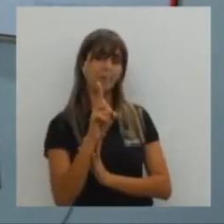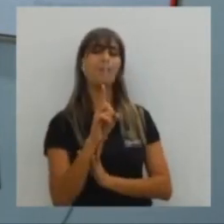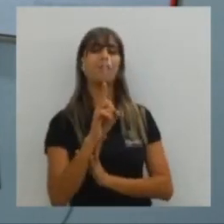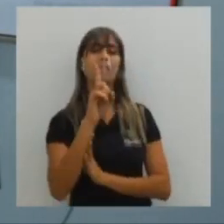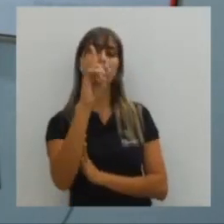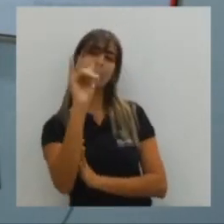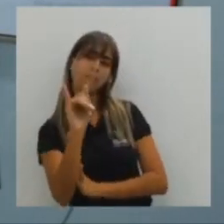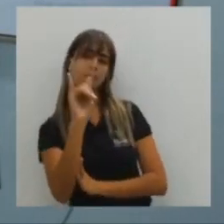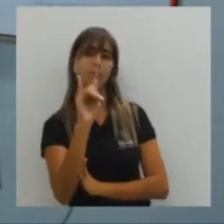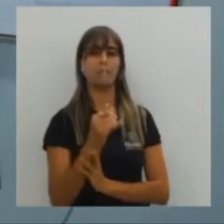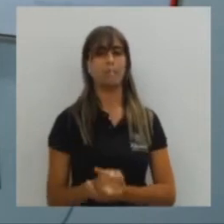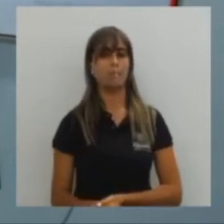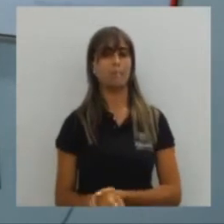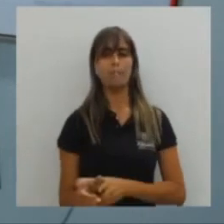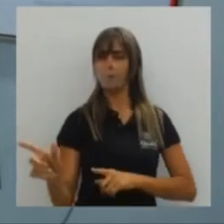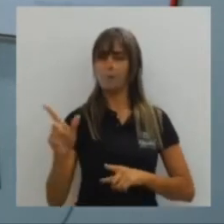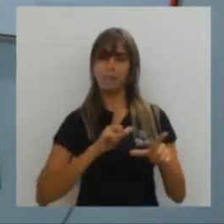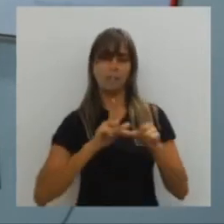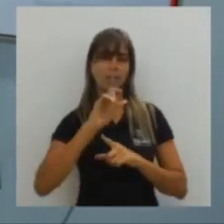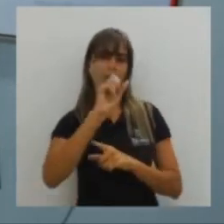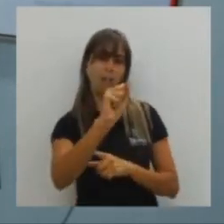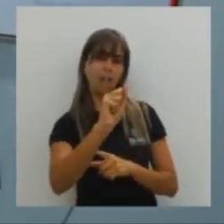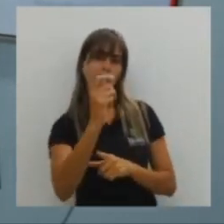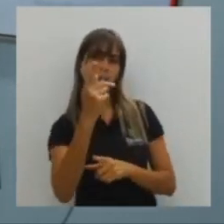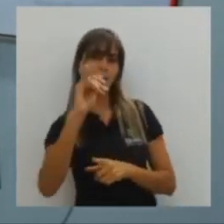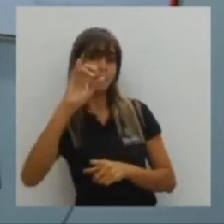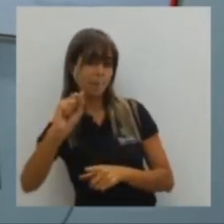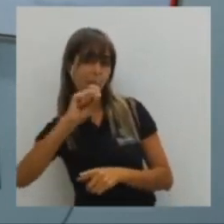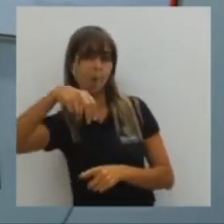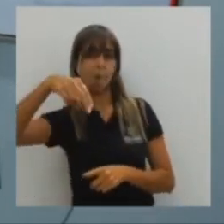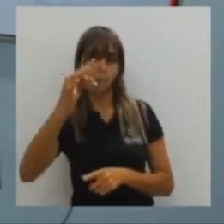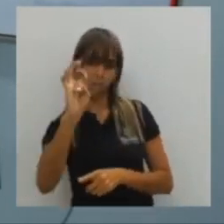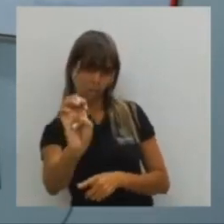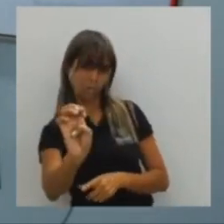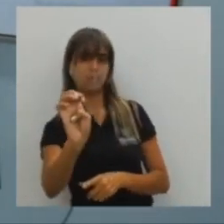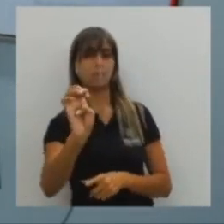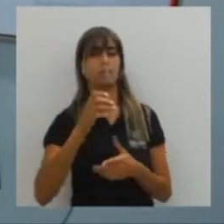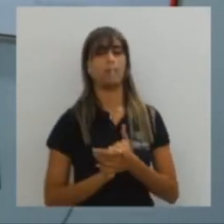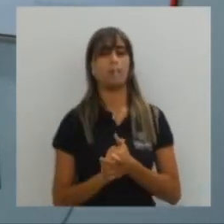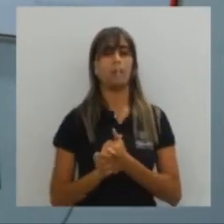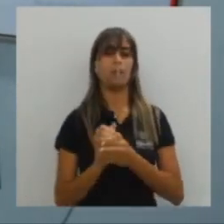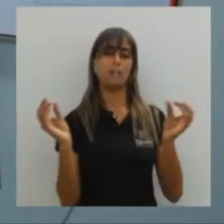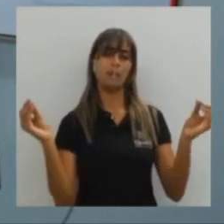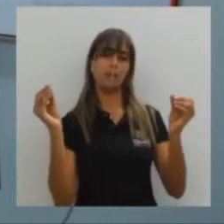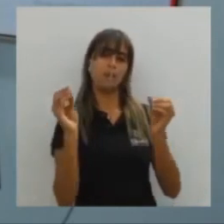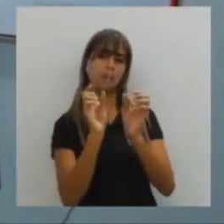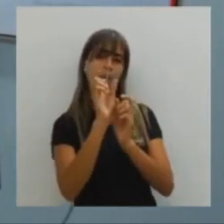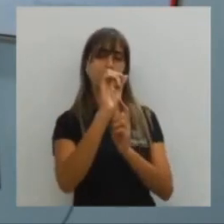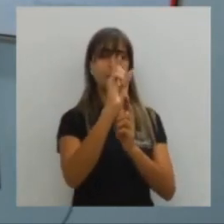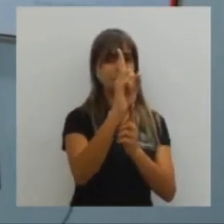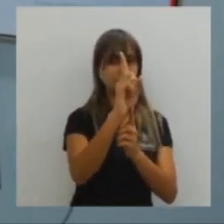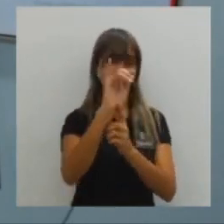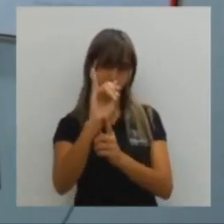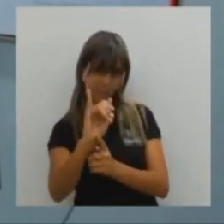certo? Então, negando eu não trabalhei, ficaria I did not, que na forma abreviada, na forma contraída, ficaria o didn't, tá certo? Que é o